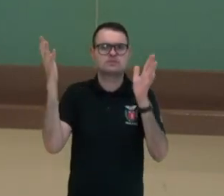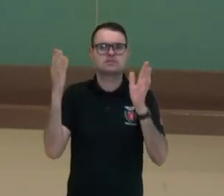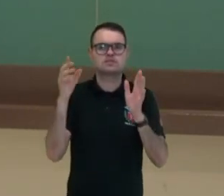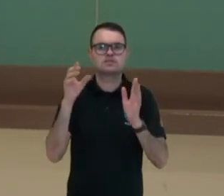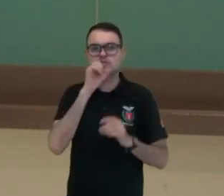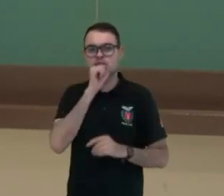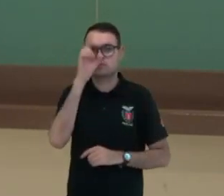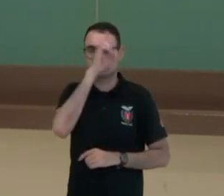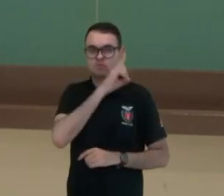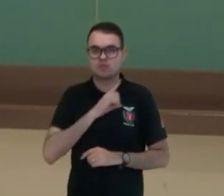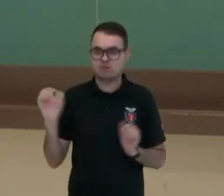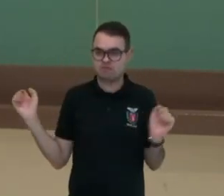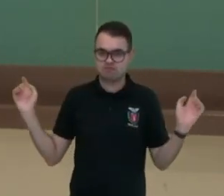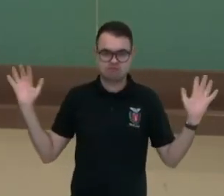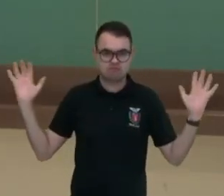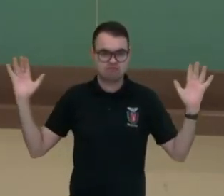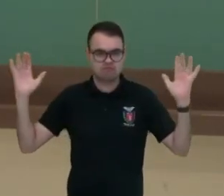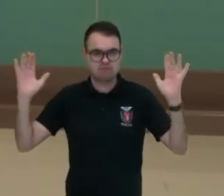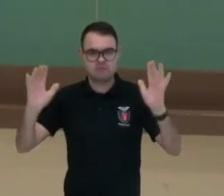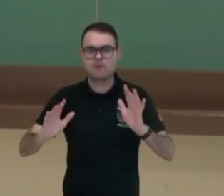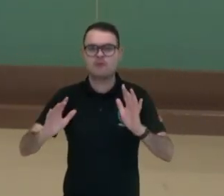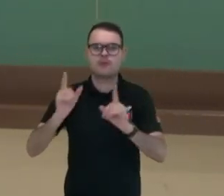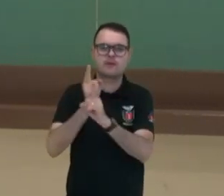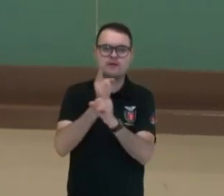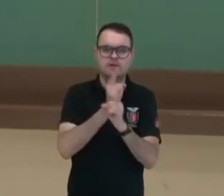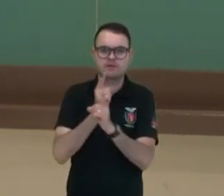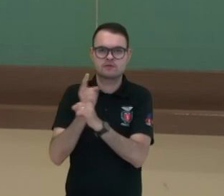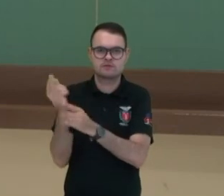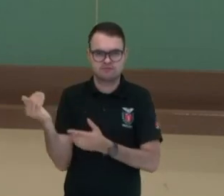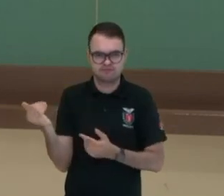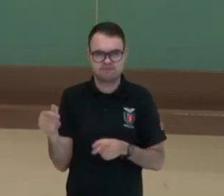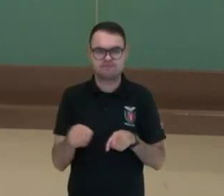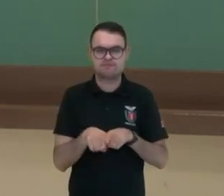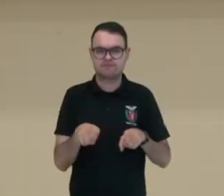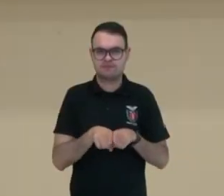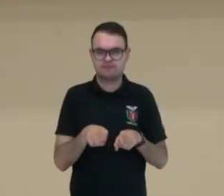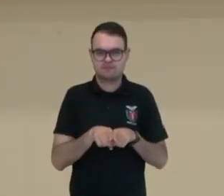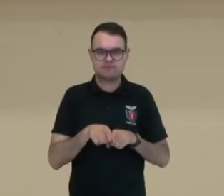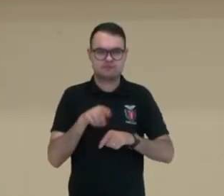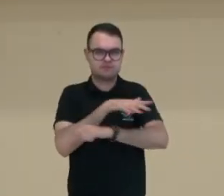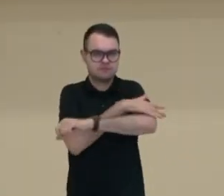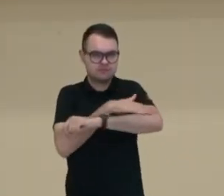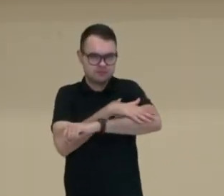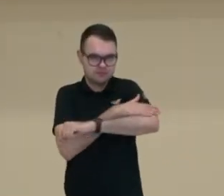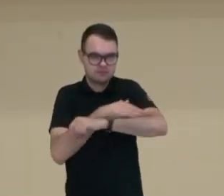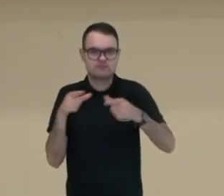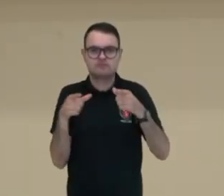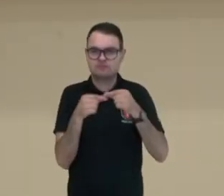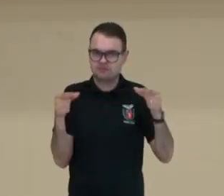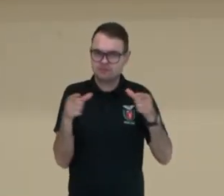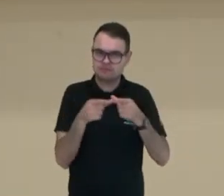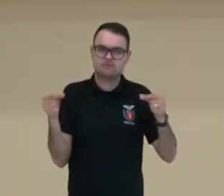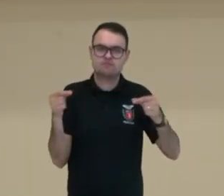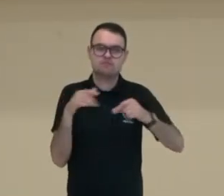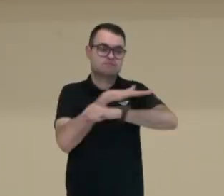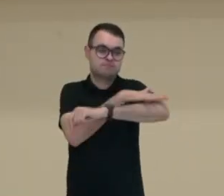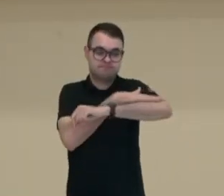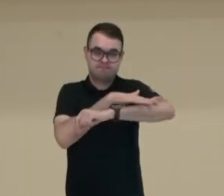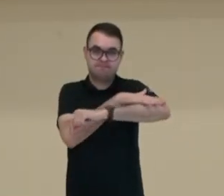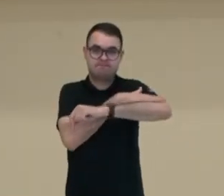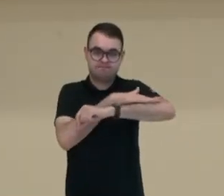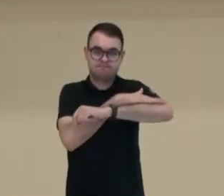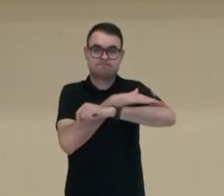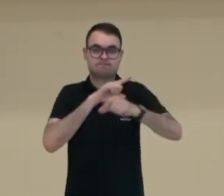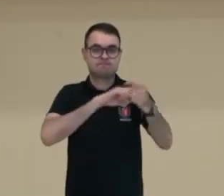inclusive o encontro dos jovens e tudo mais. Assim como tem a Praça do Japão, a Praça da Polônia, né, ou do Papa, né? Poxa